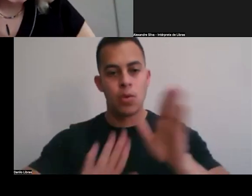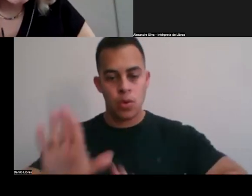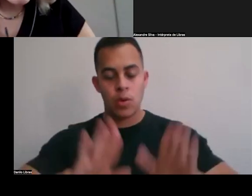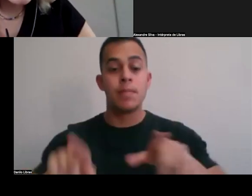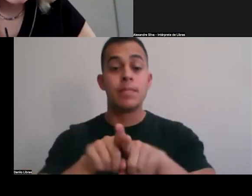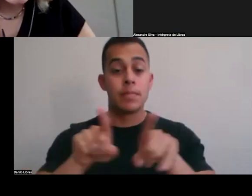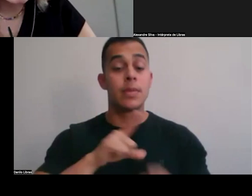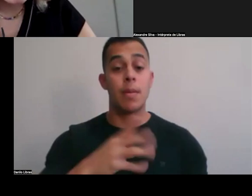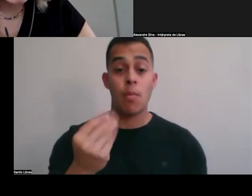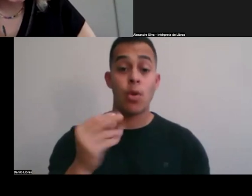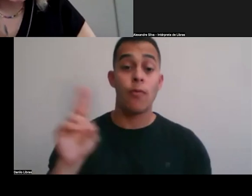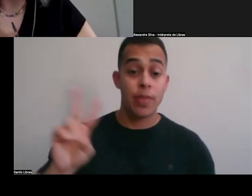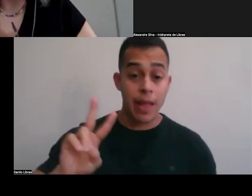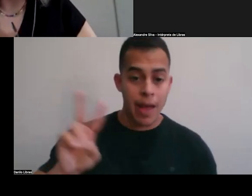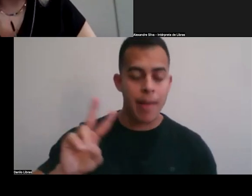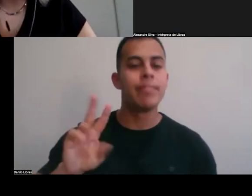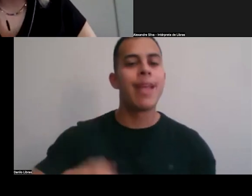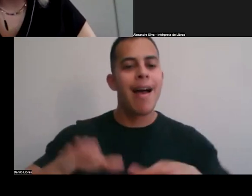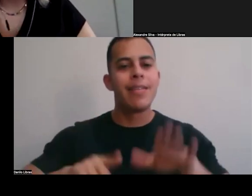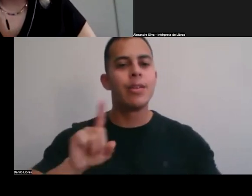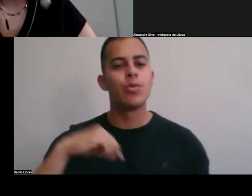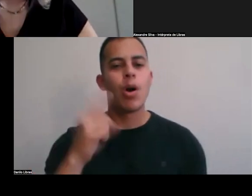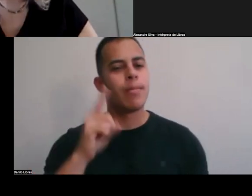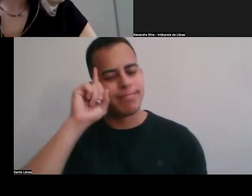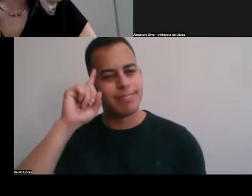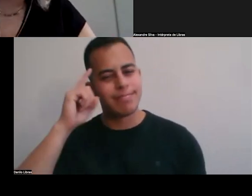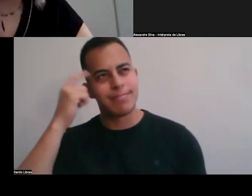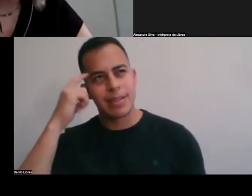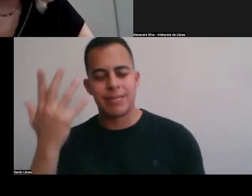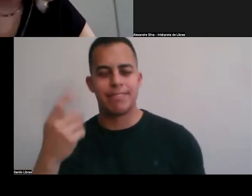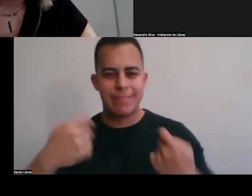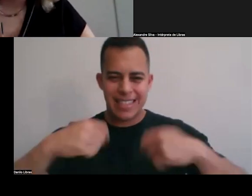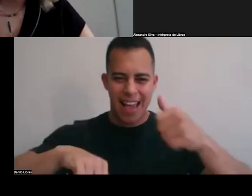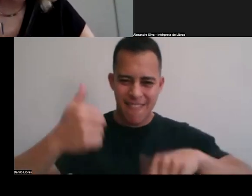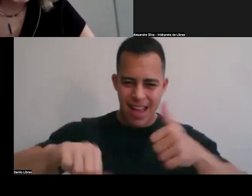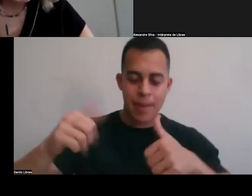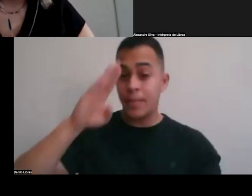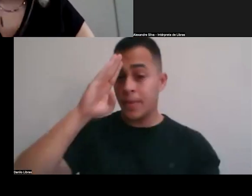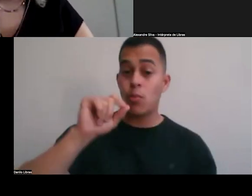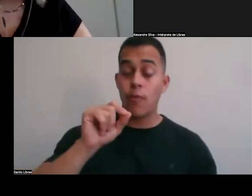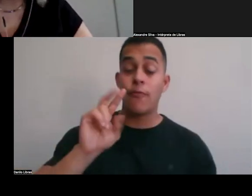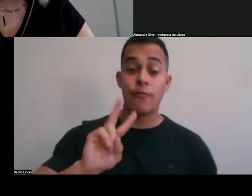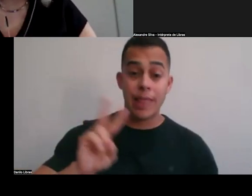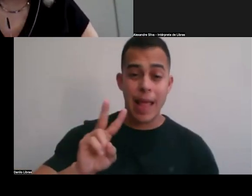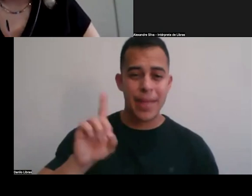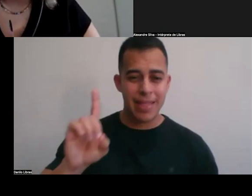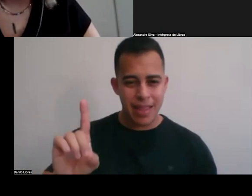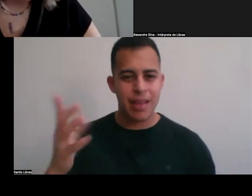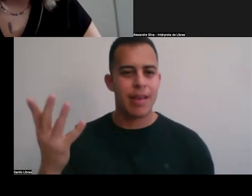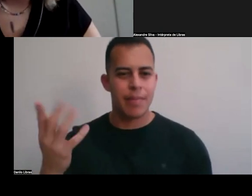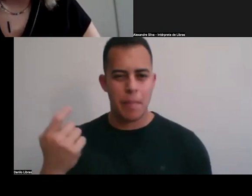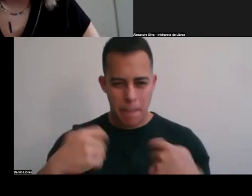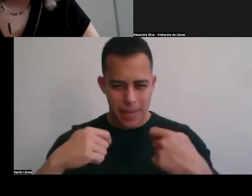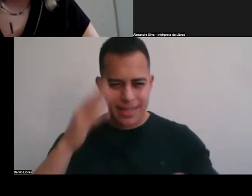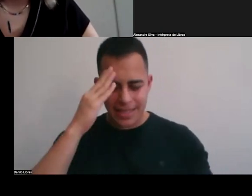muitas vitaminas que muitas vezes a gente não fica pensando, será que eu tenho que avaliar os meus níveis de vitamina D? Tenho que avaliar meus níveis da